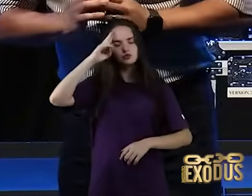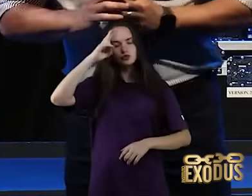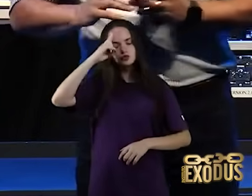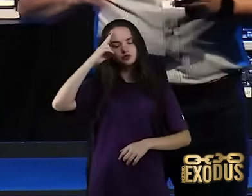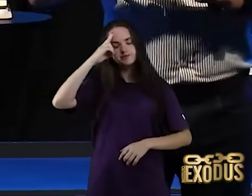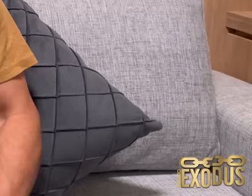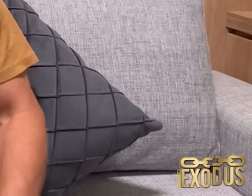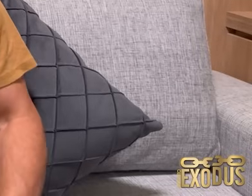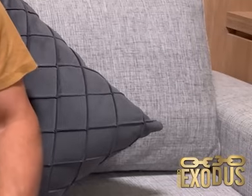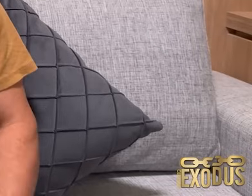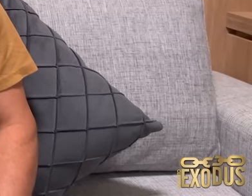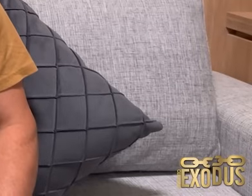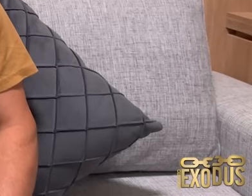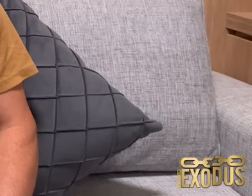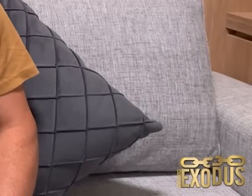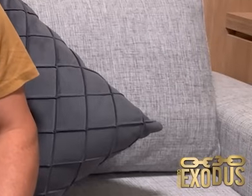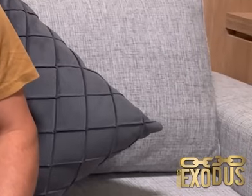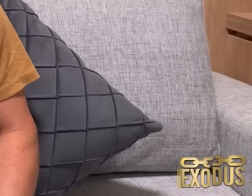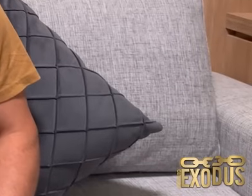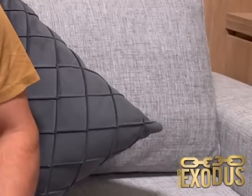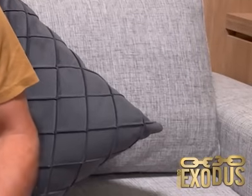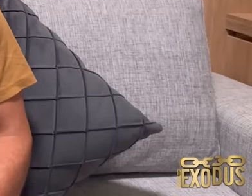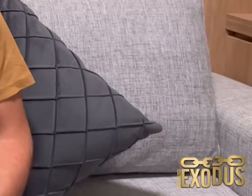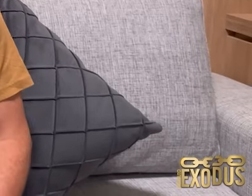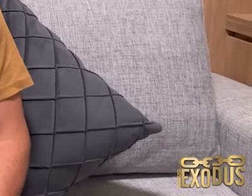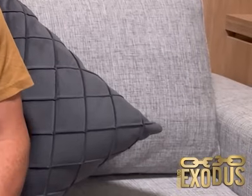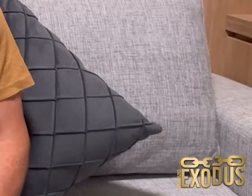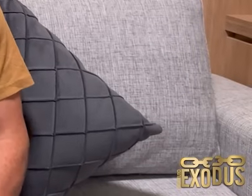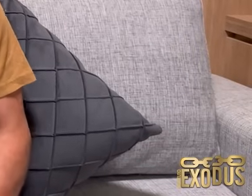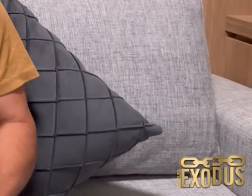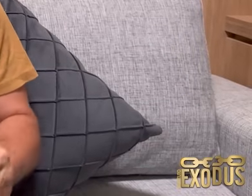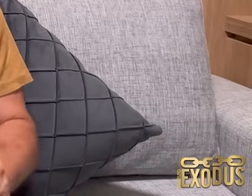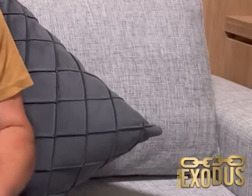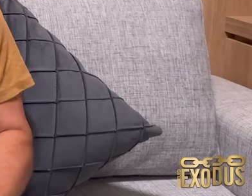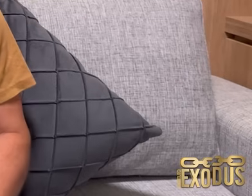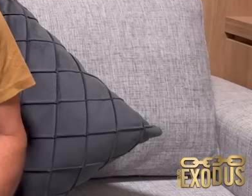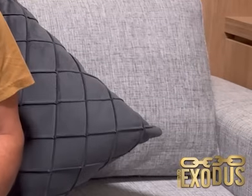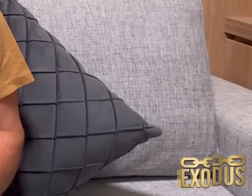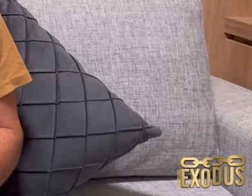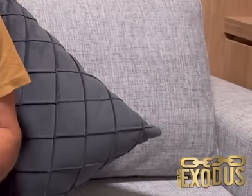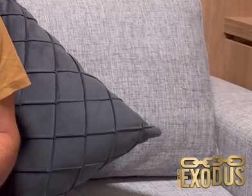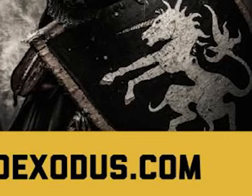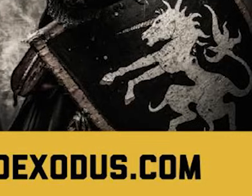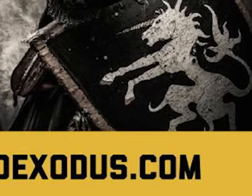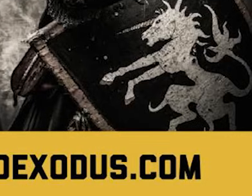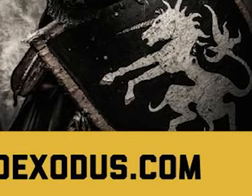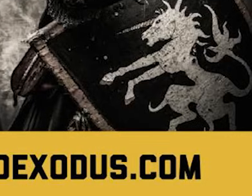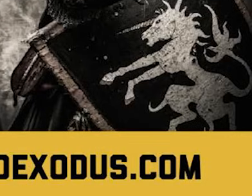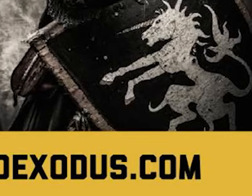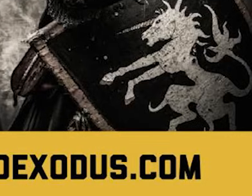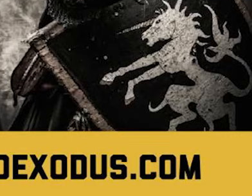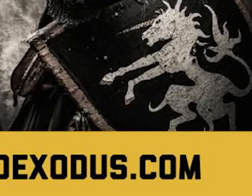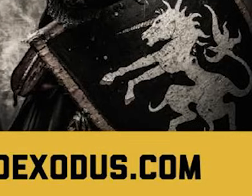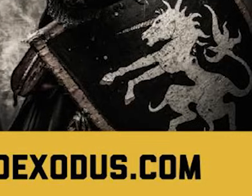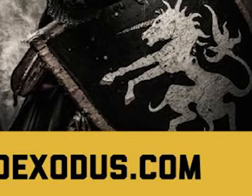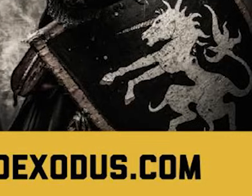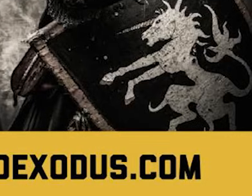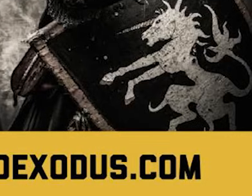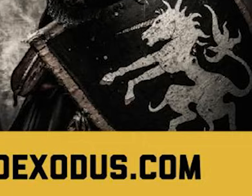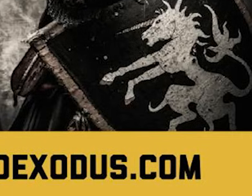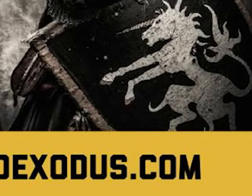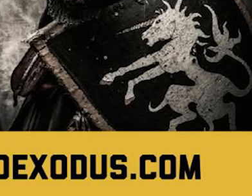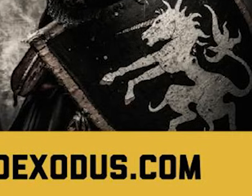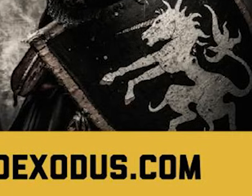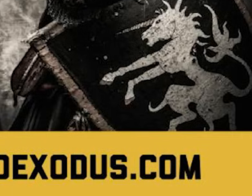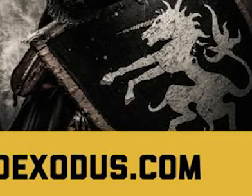Salomão Fala povo de Deus um breve intervalo aqui esse ano de 25 a 27 de Abril estaremos juntos aqui em